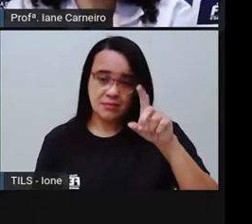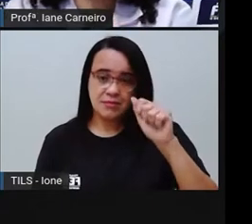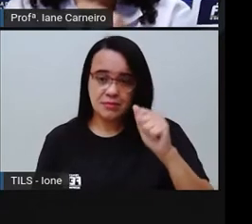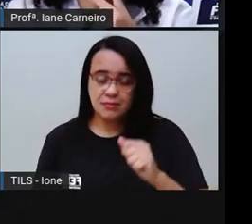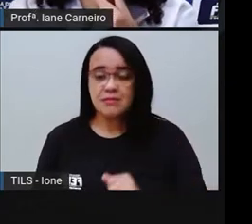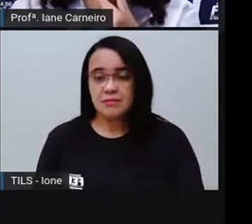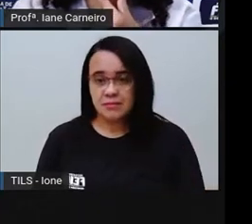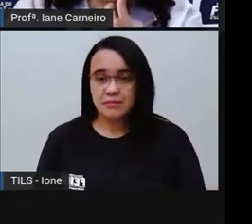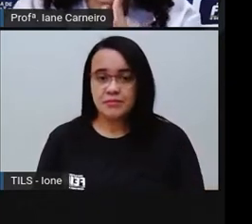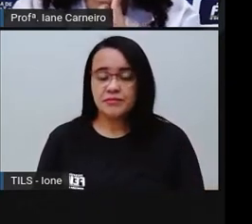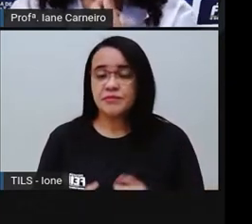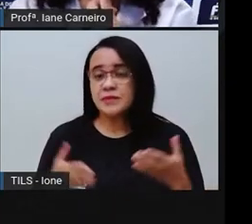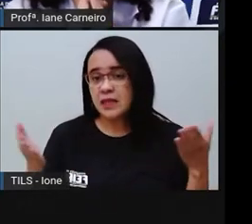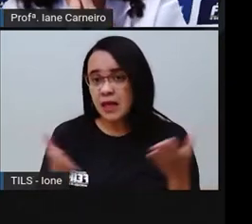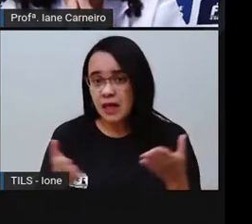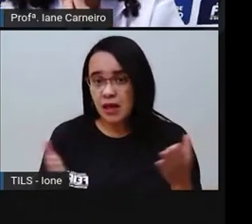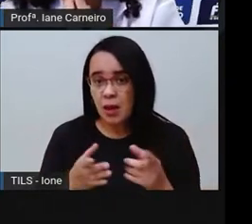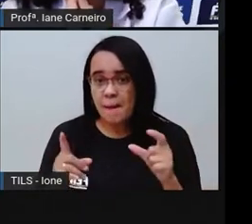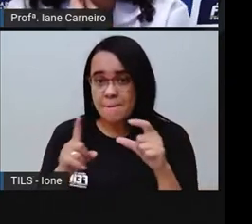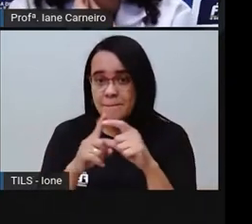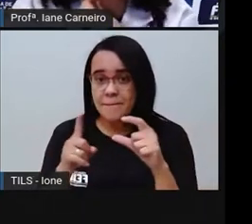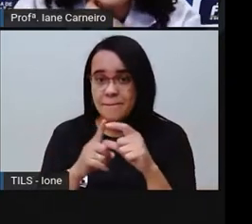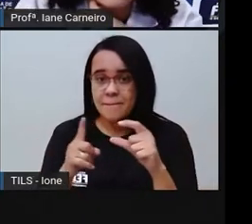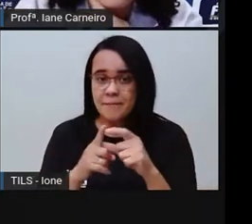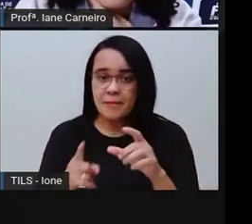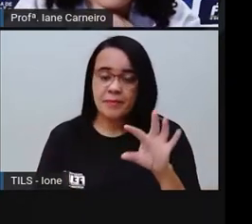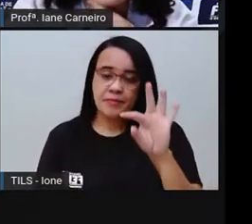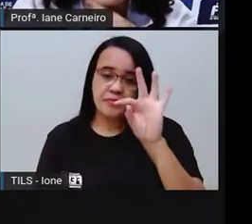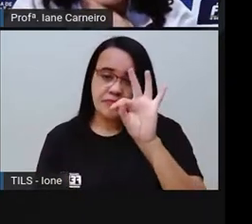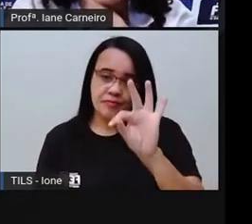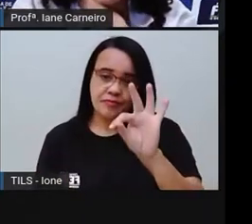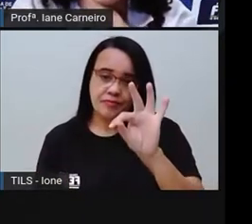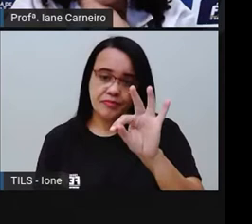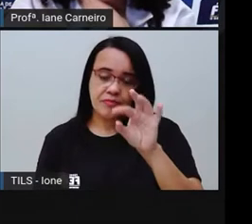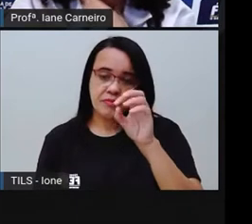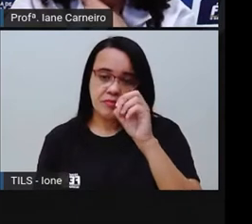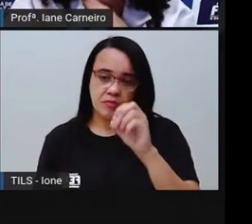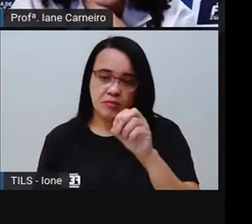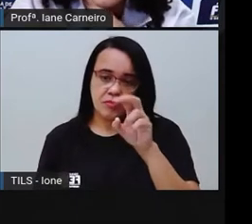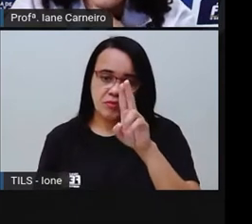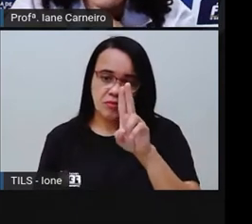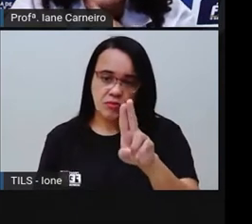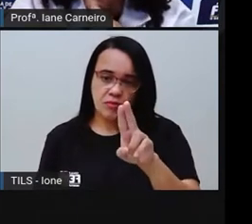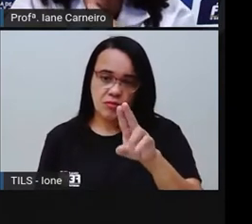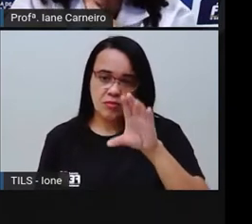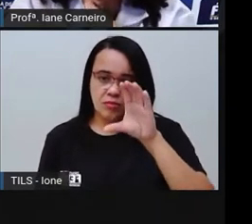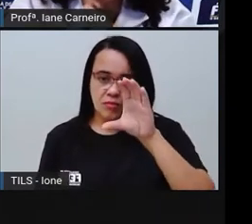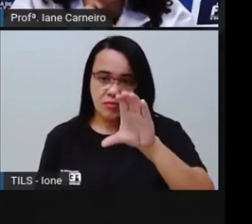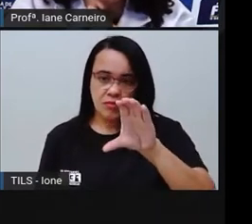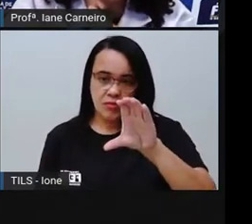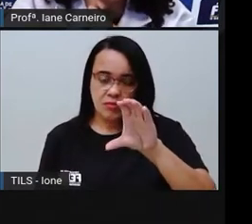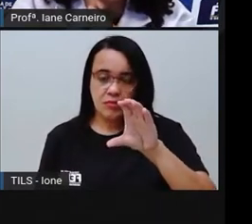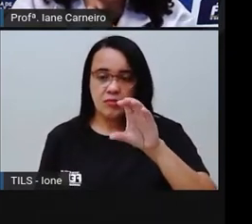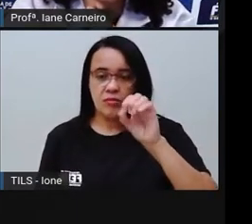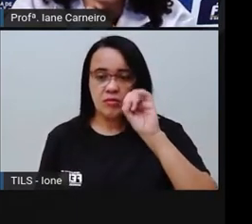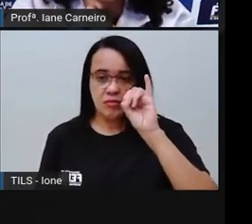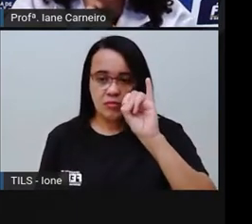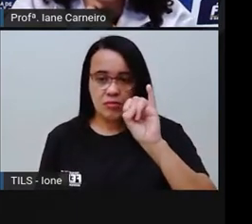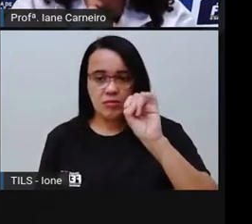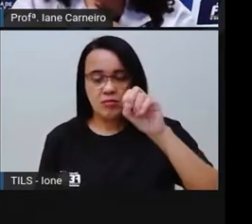agora procure a palavra toucinho eu estou sim